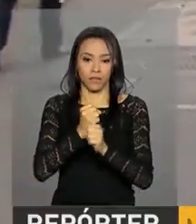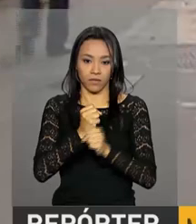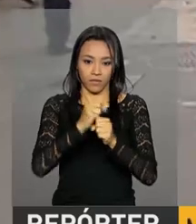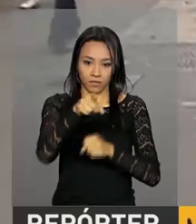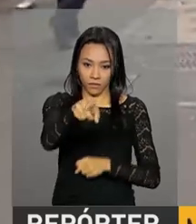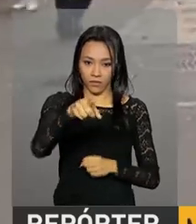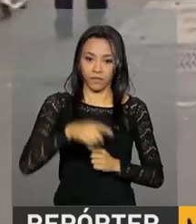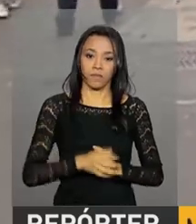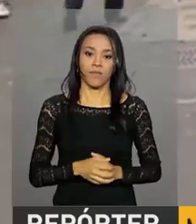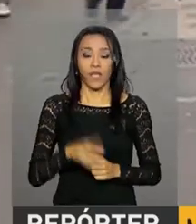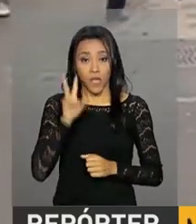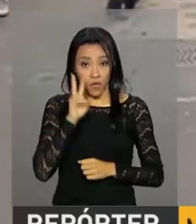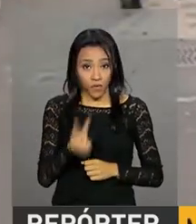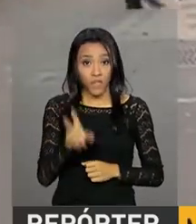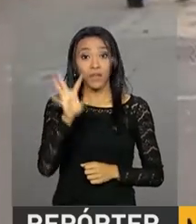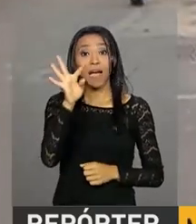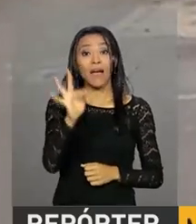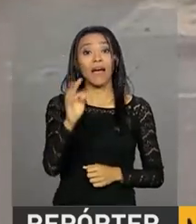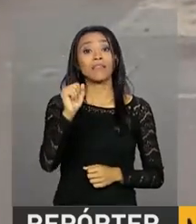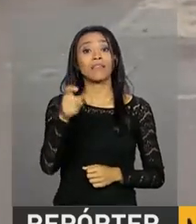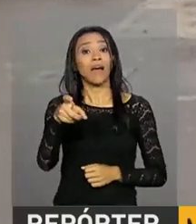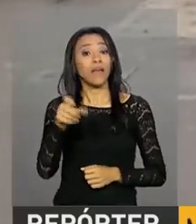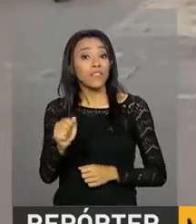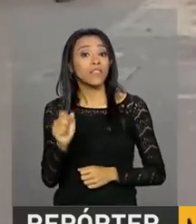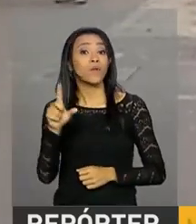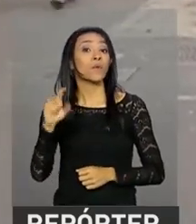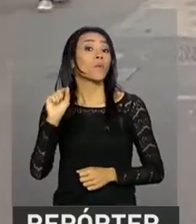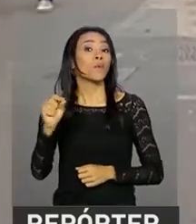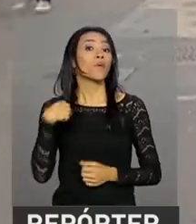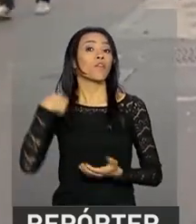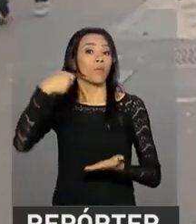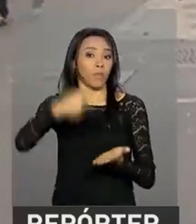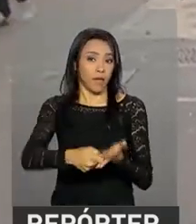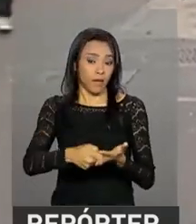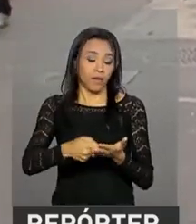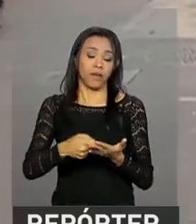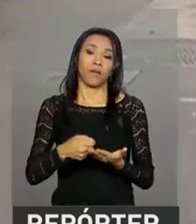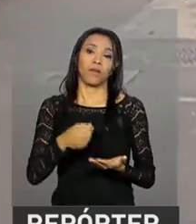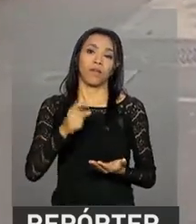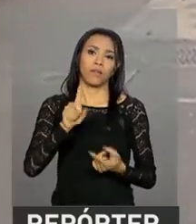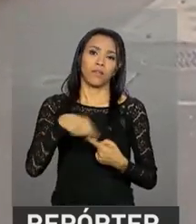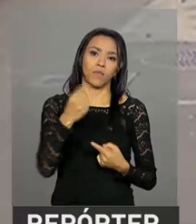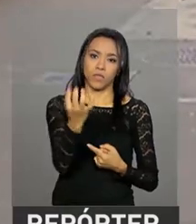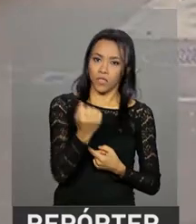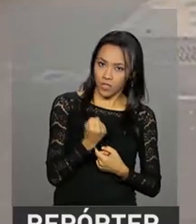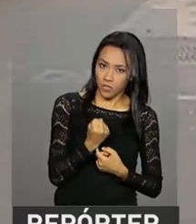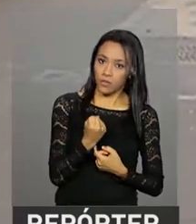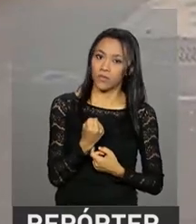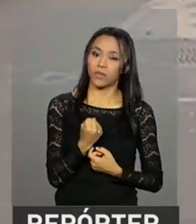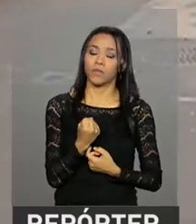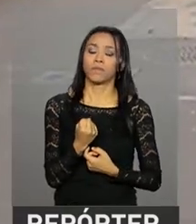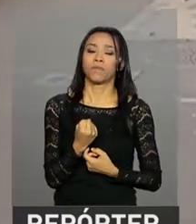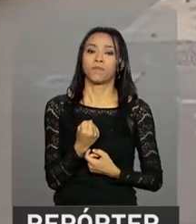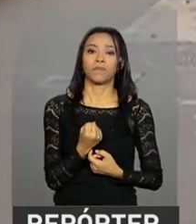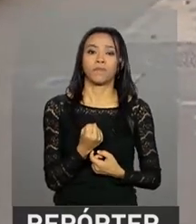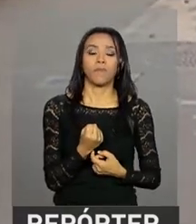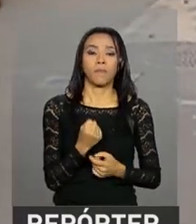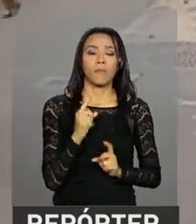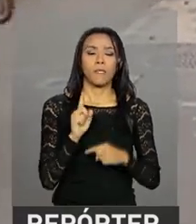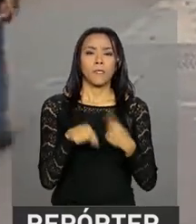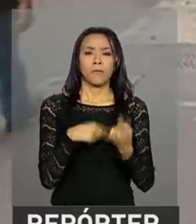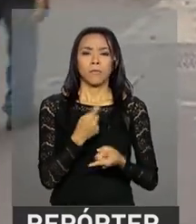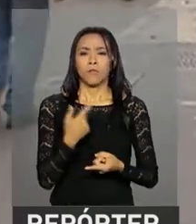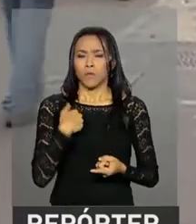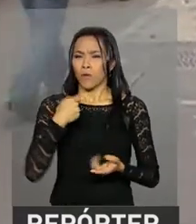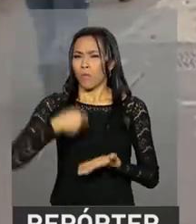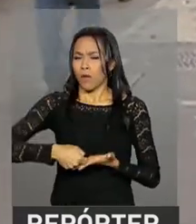verifico a taxa, né? O que eu vou pagar quando eu for restituída pelo imposto de renda e o